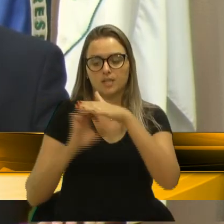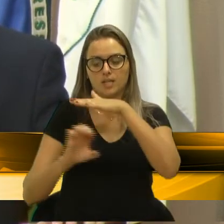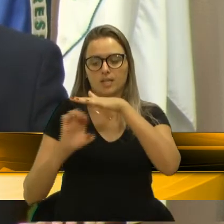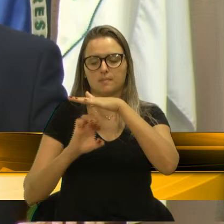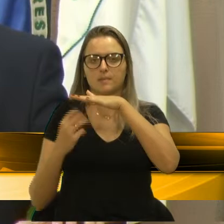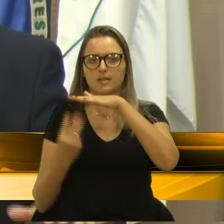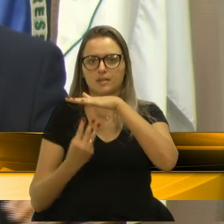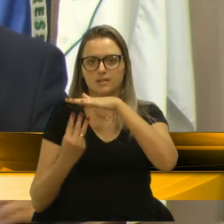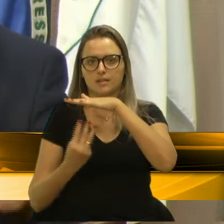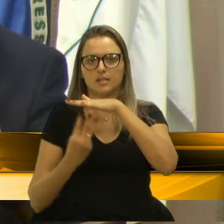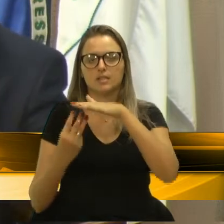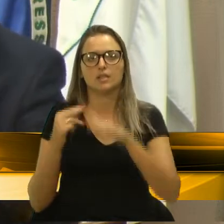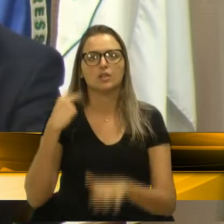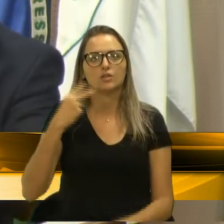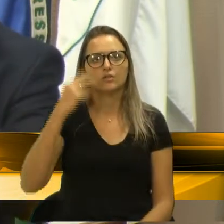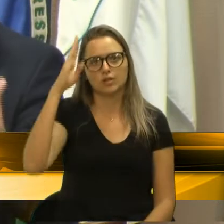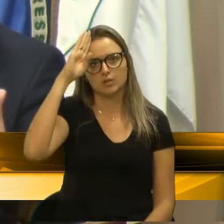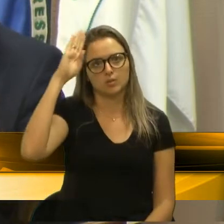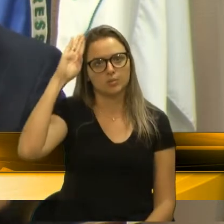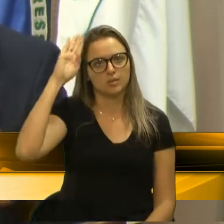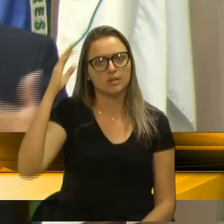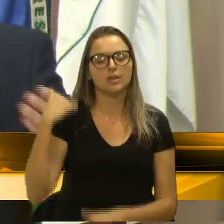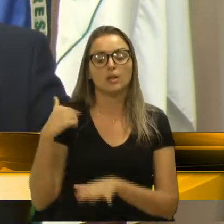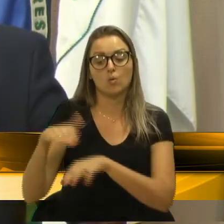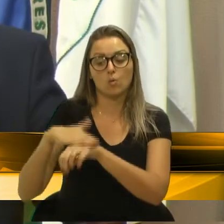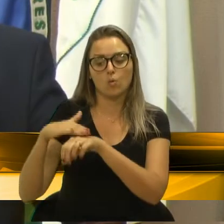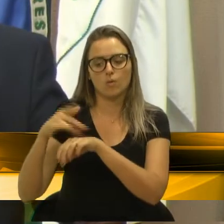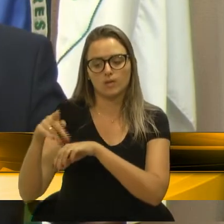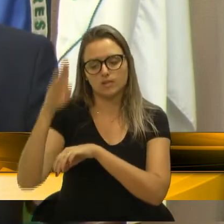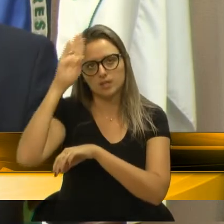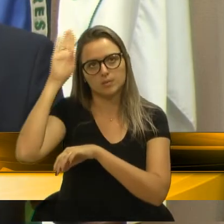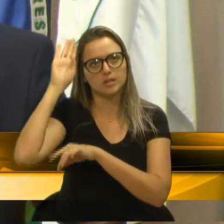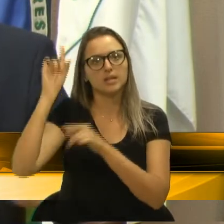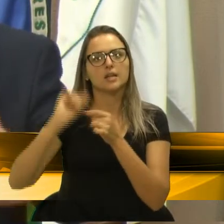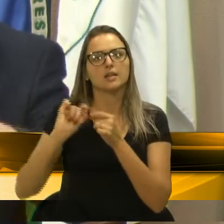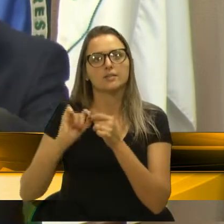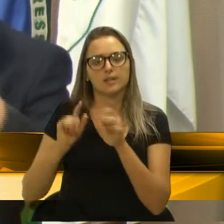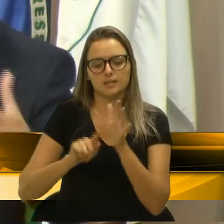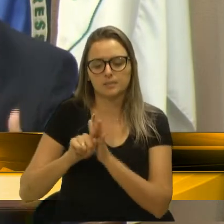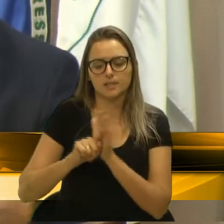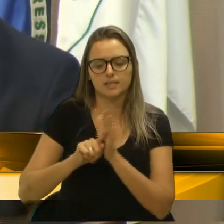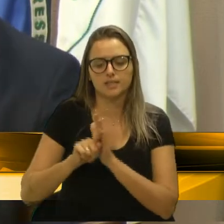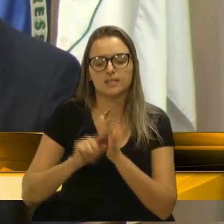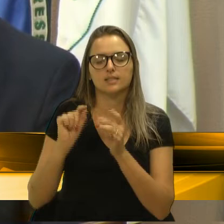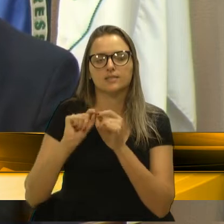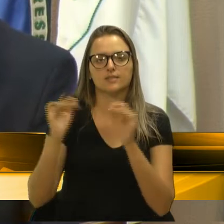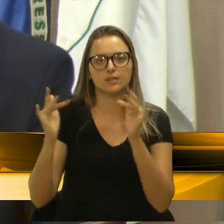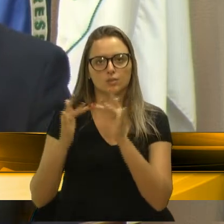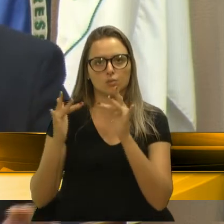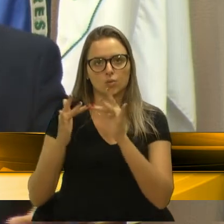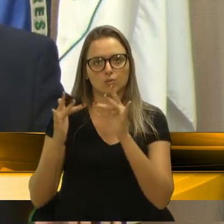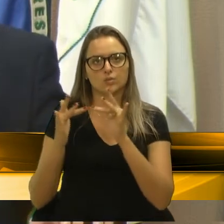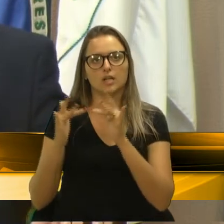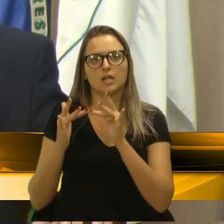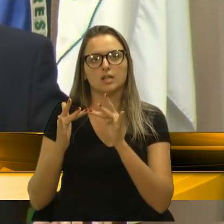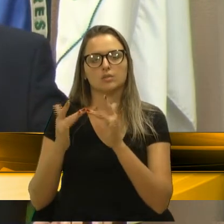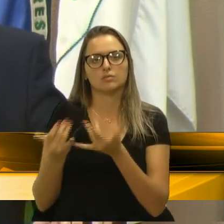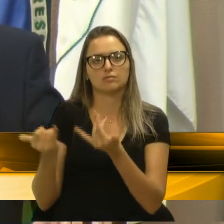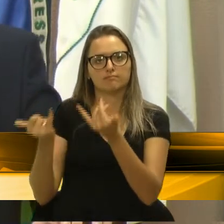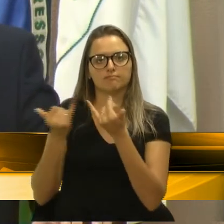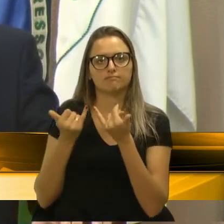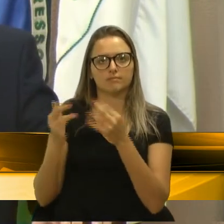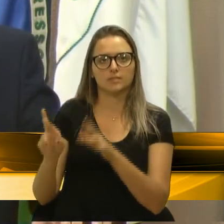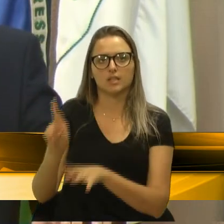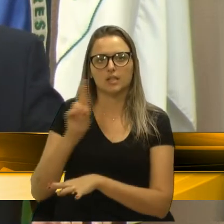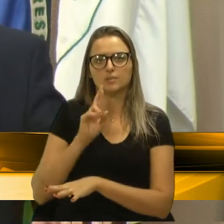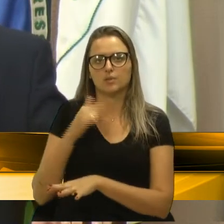também, o vereador Bressan falei para ele tomou as devidas providências, ou fez os contatos, e em parte as questões foram resolvidas.